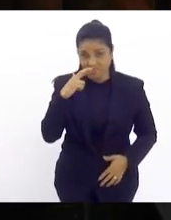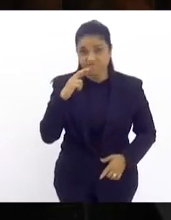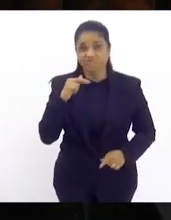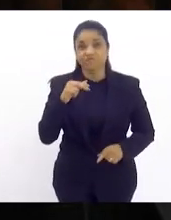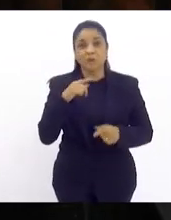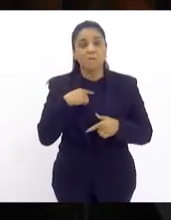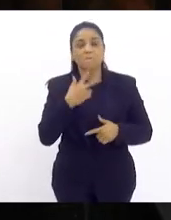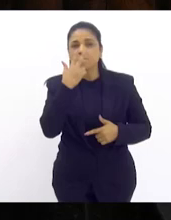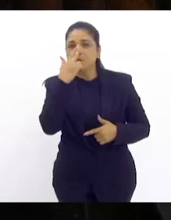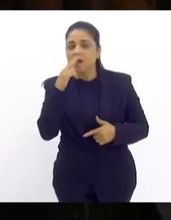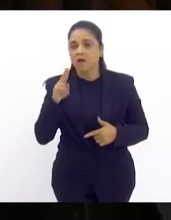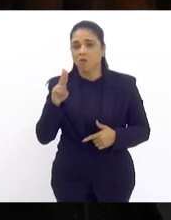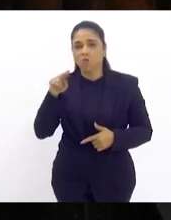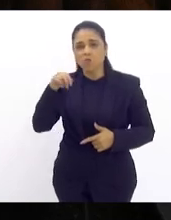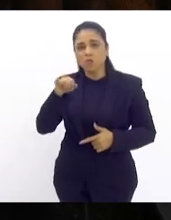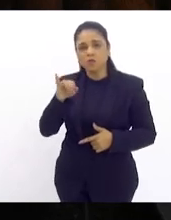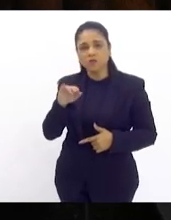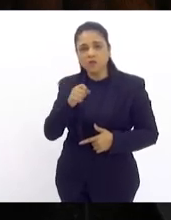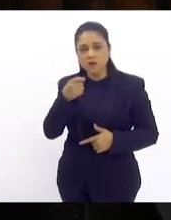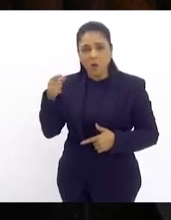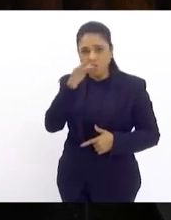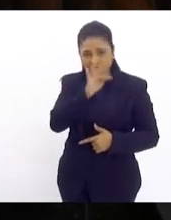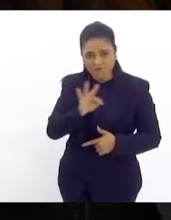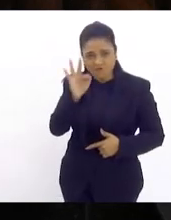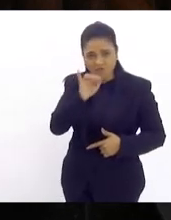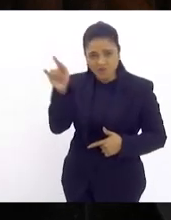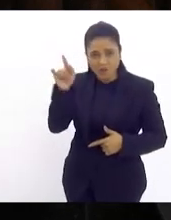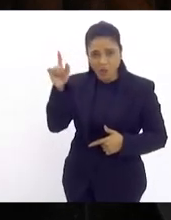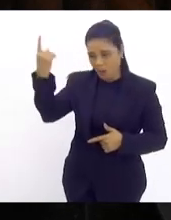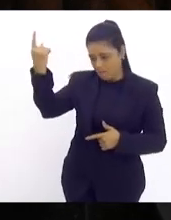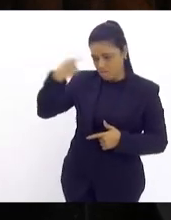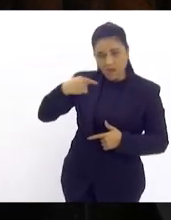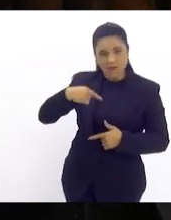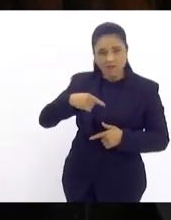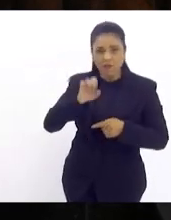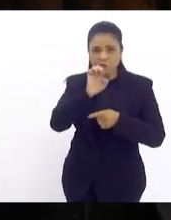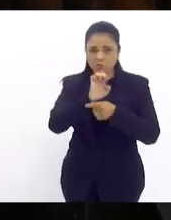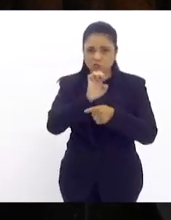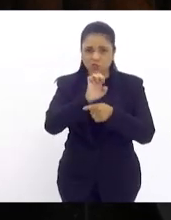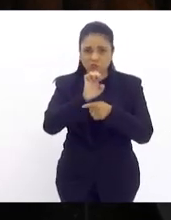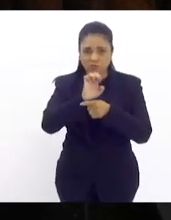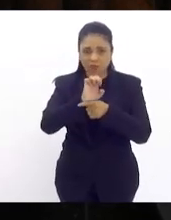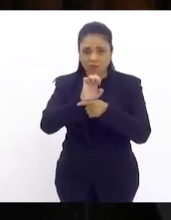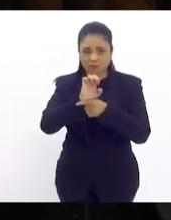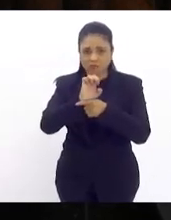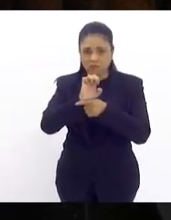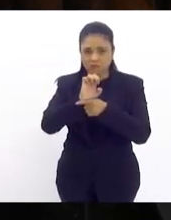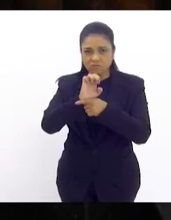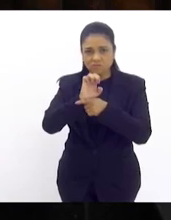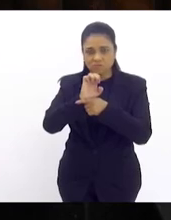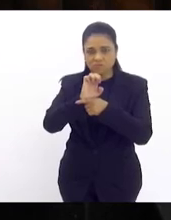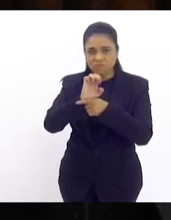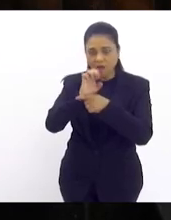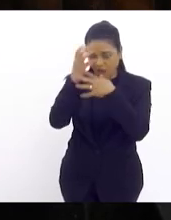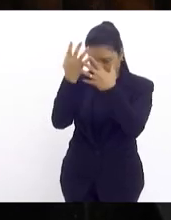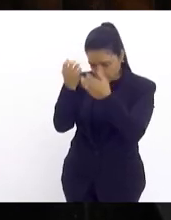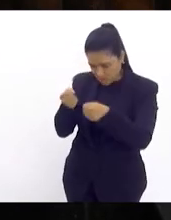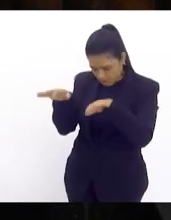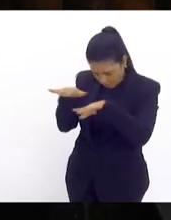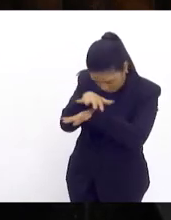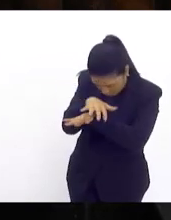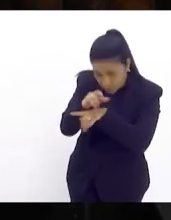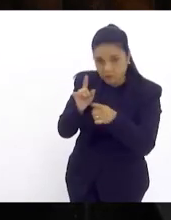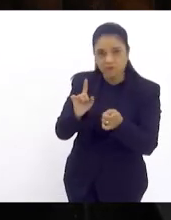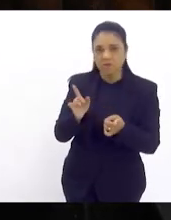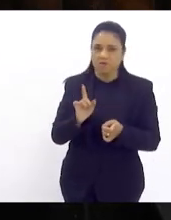a união é o patrão e o estado é aquele que tem que ser Submisso